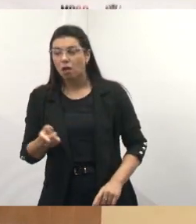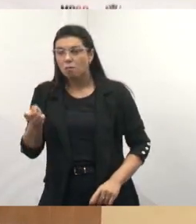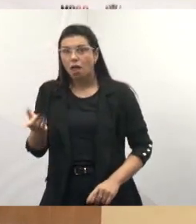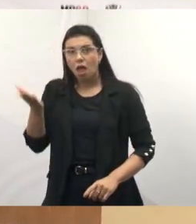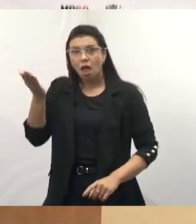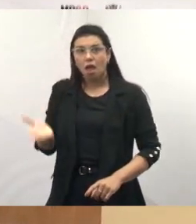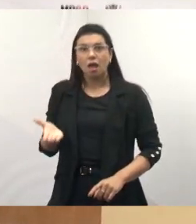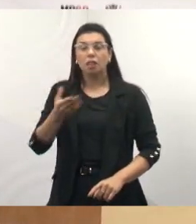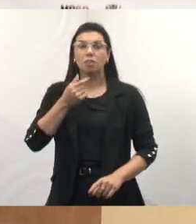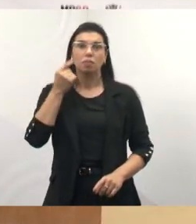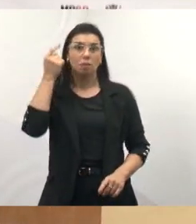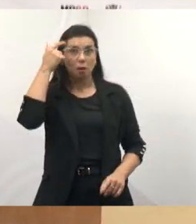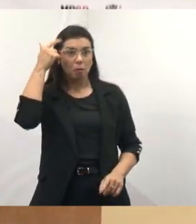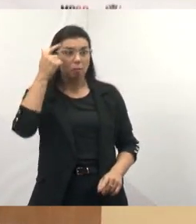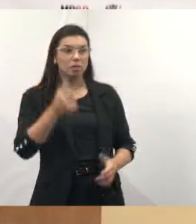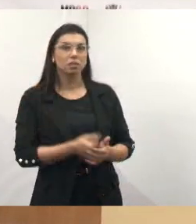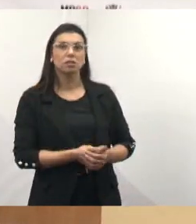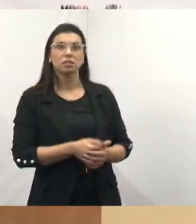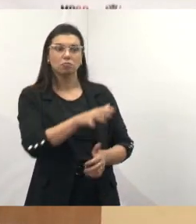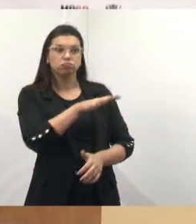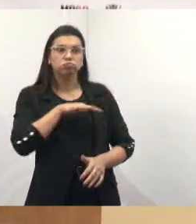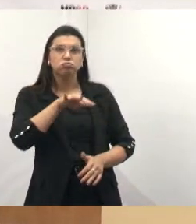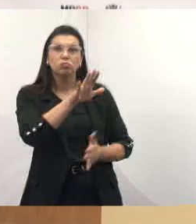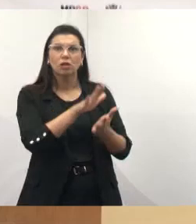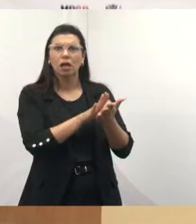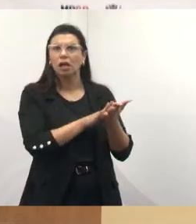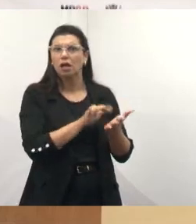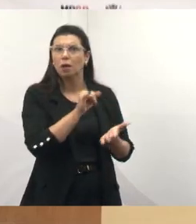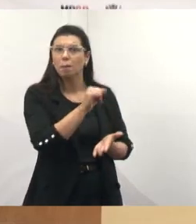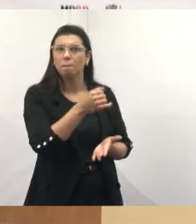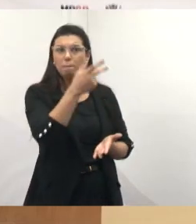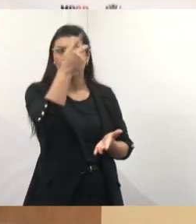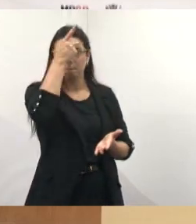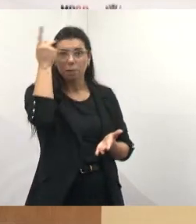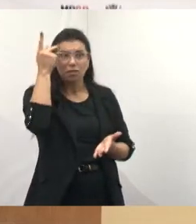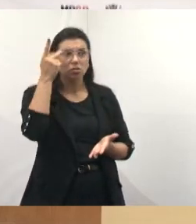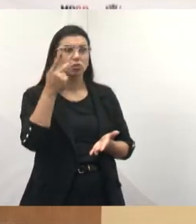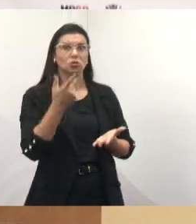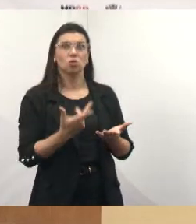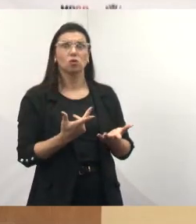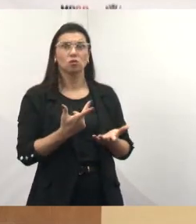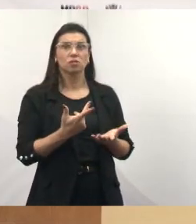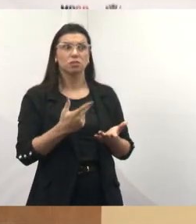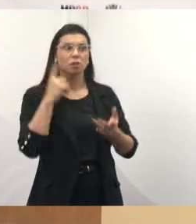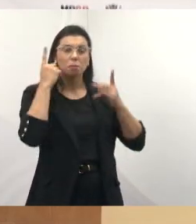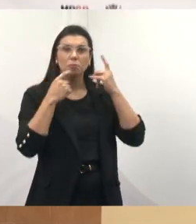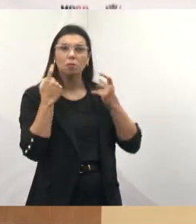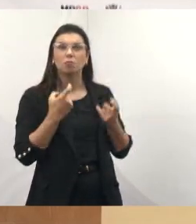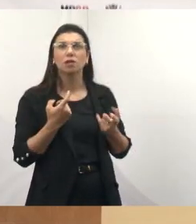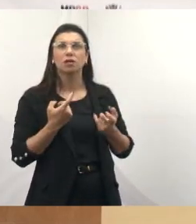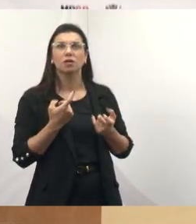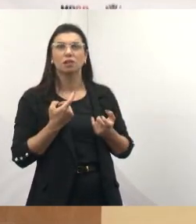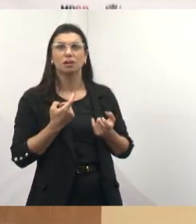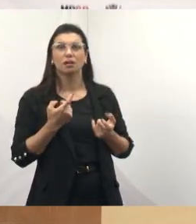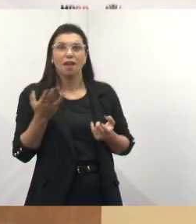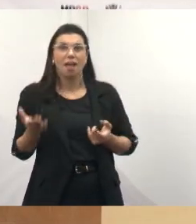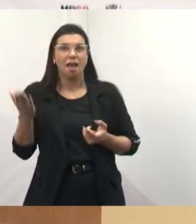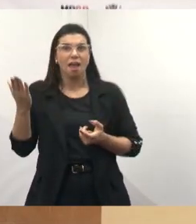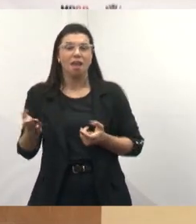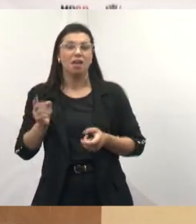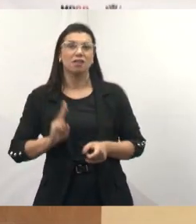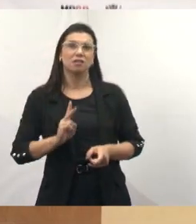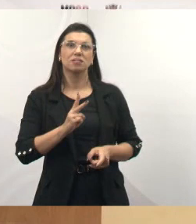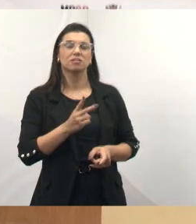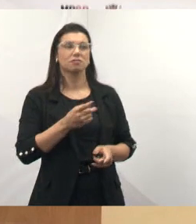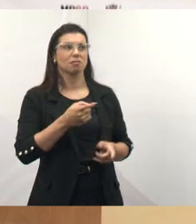dar dignidade a essas pessoas para que vivam com tranquilidade e que possam dormir tranquilo quando a chuva chegar. Né? Eu não tinha noção de